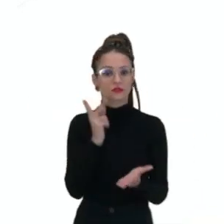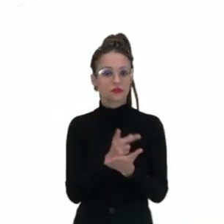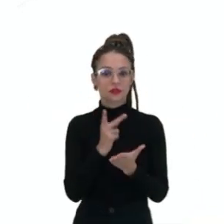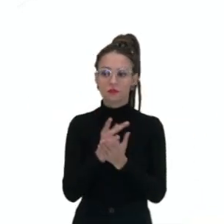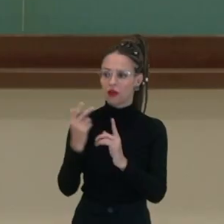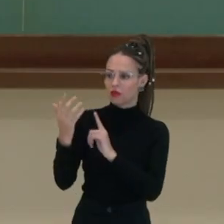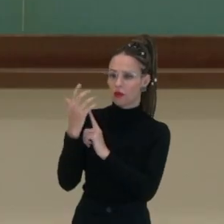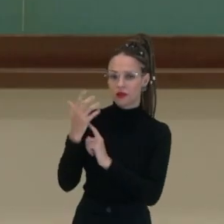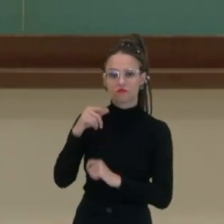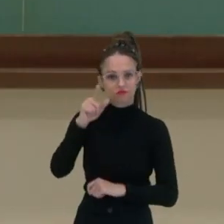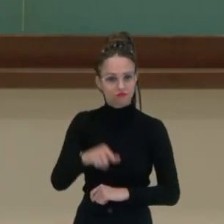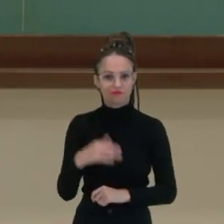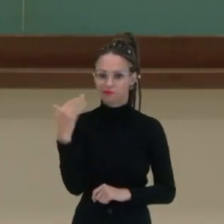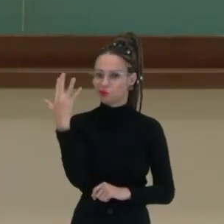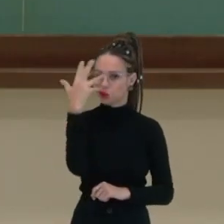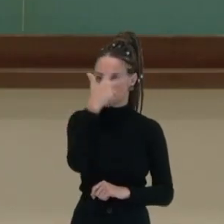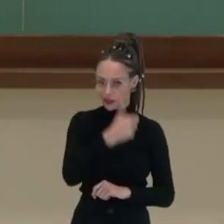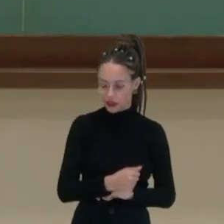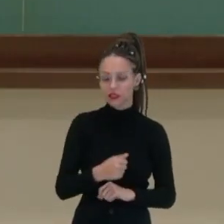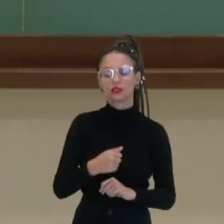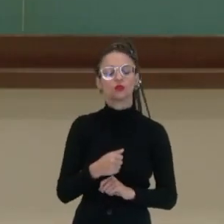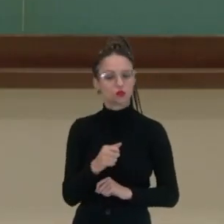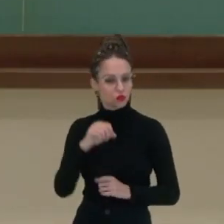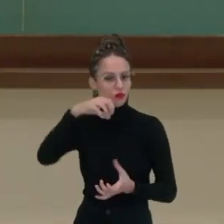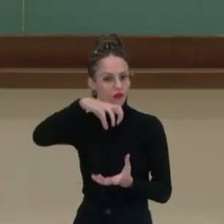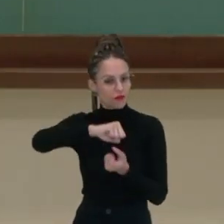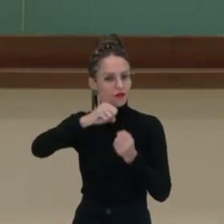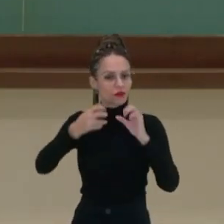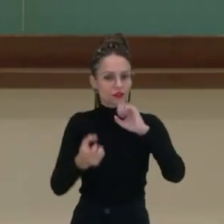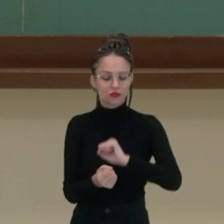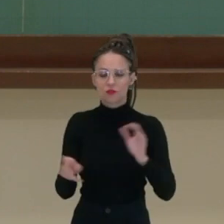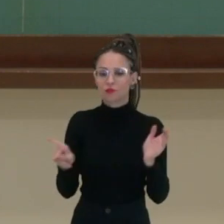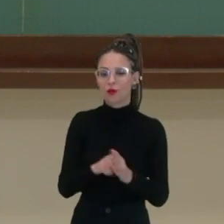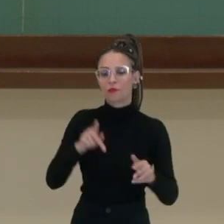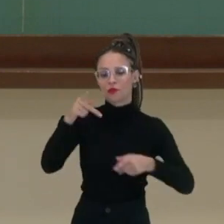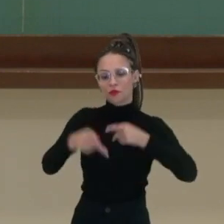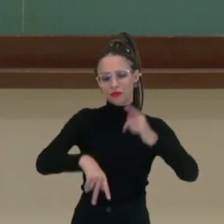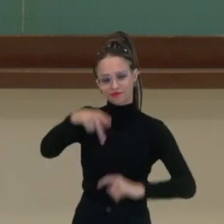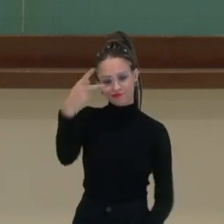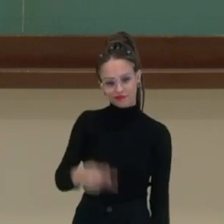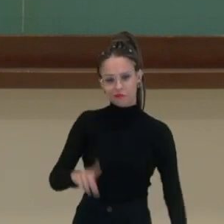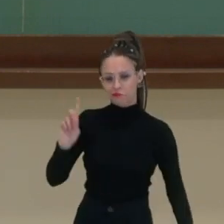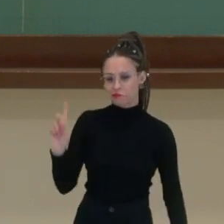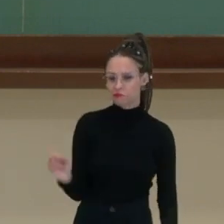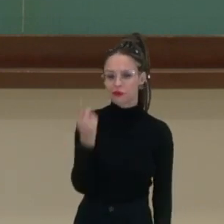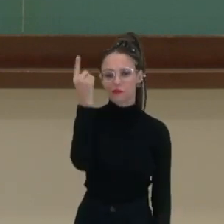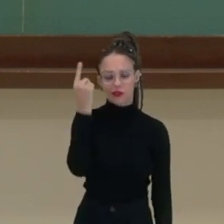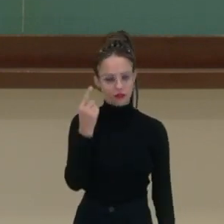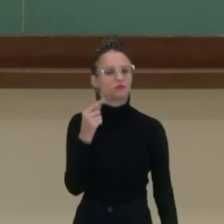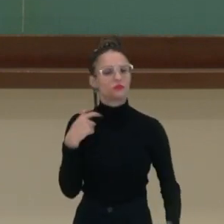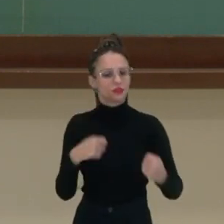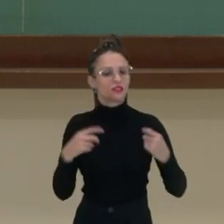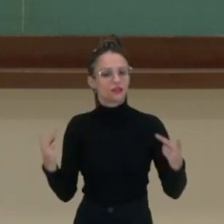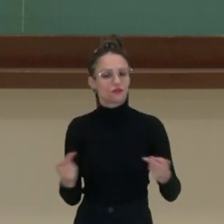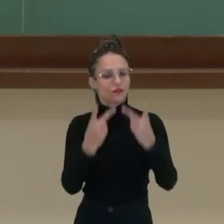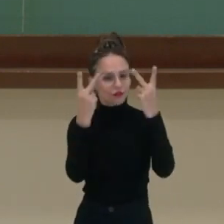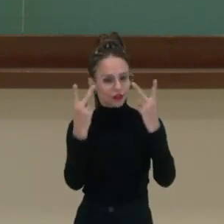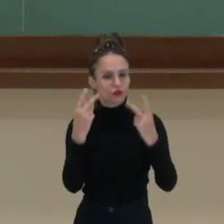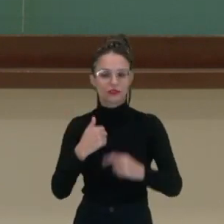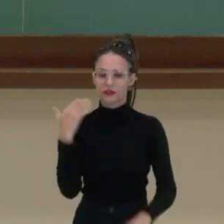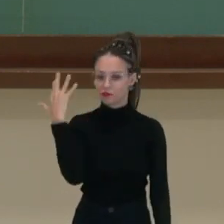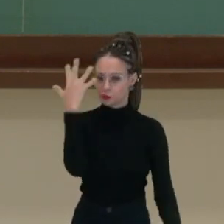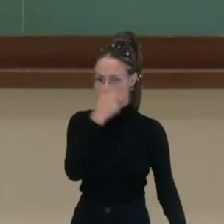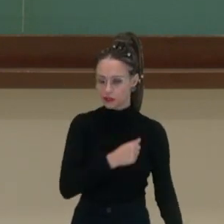inspirações. É muito bonito o artesanato aí dos nossos nativos, né? E a gente deve valorizar, tem coisa muito